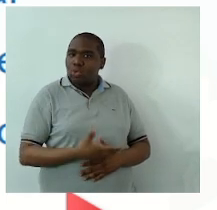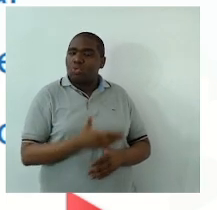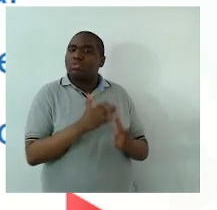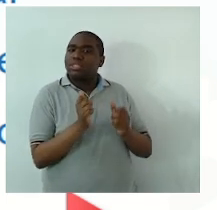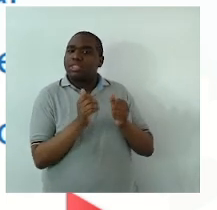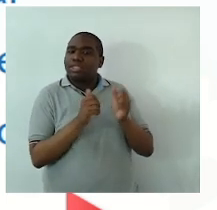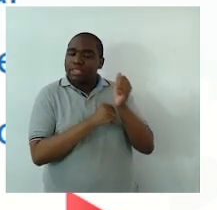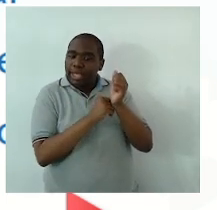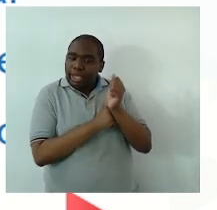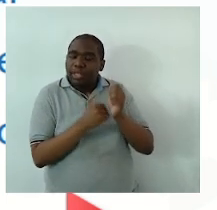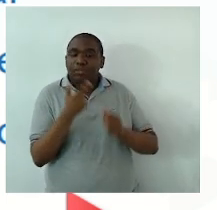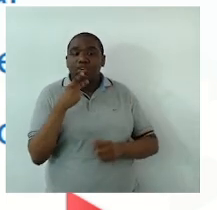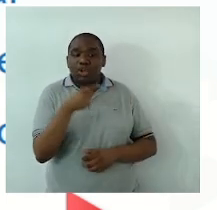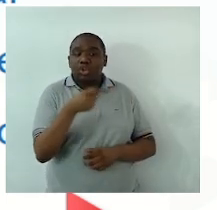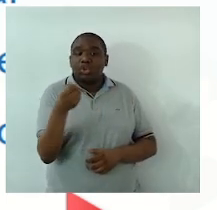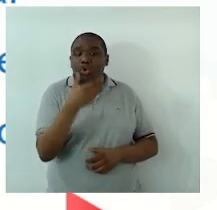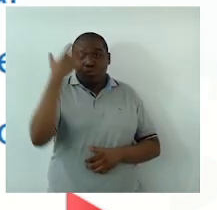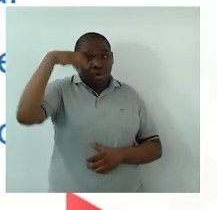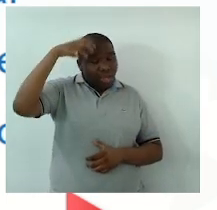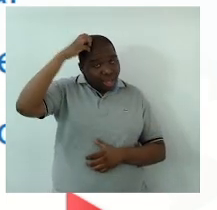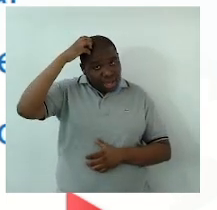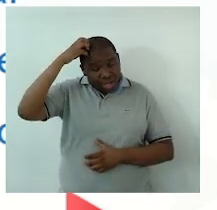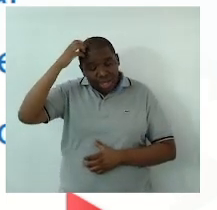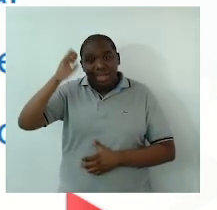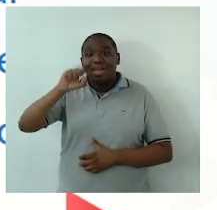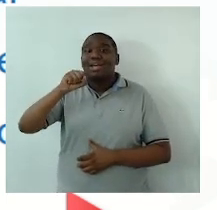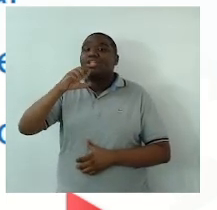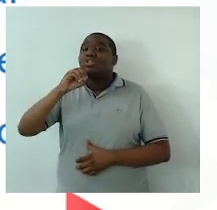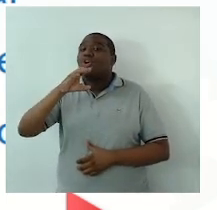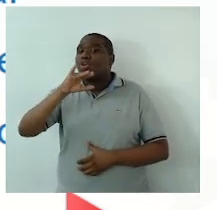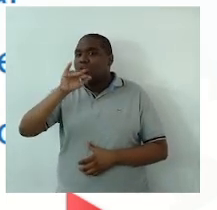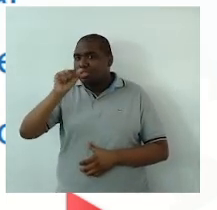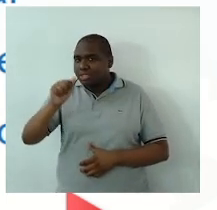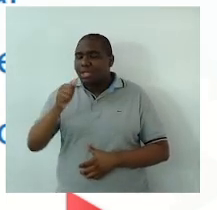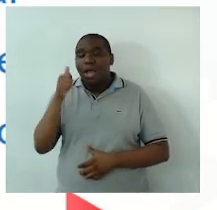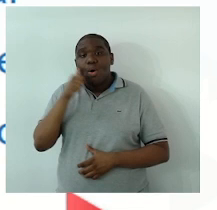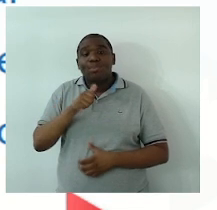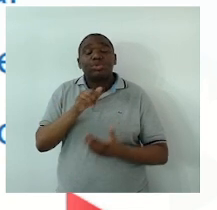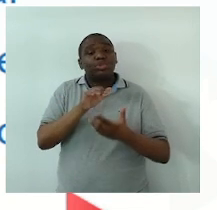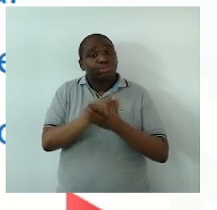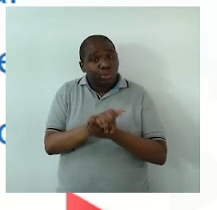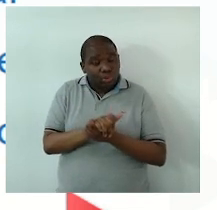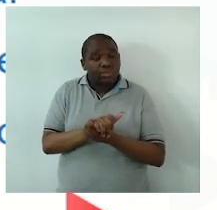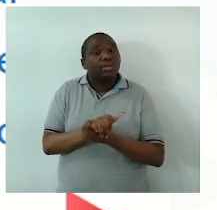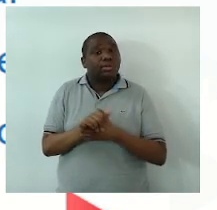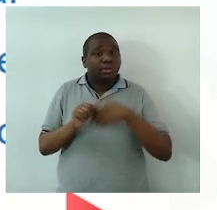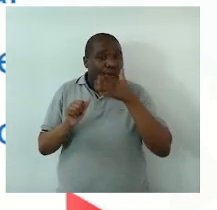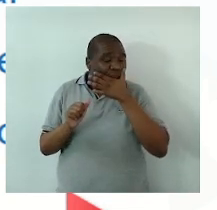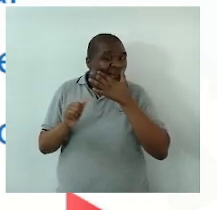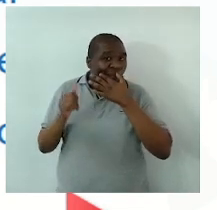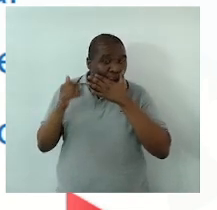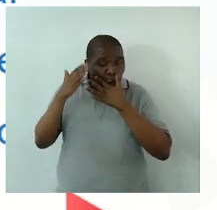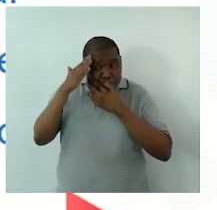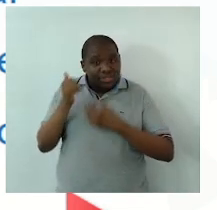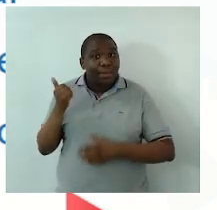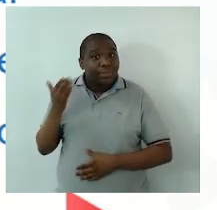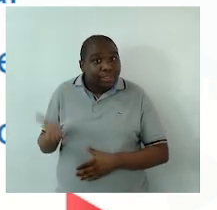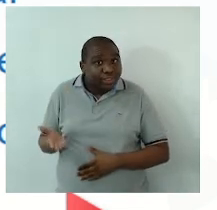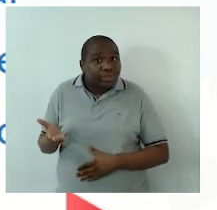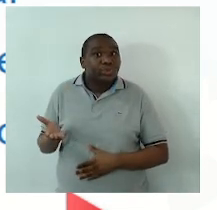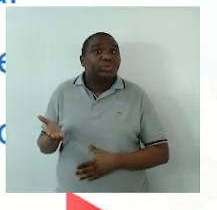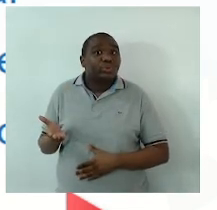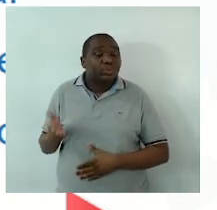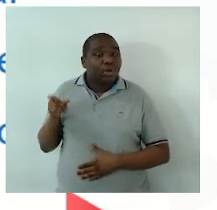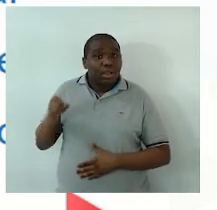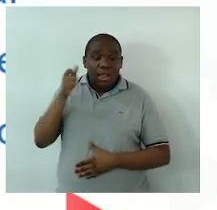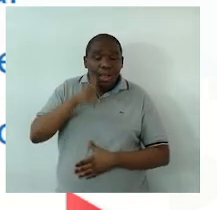novo rei da Escócia. Então, Lady Macbeth, que é a esposa de Macbeth, ao saber da revelação,